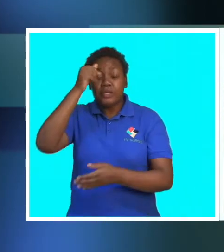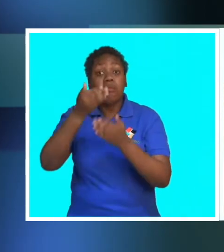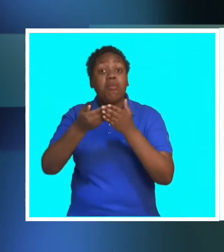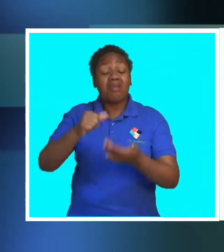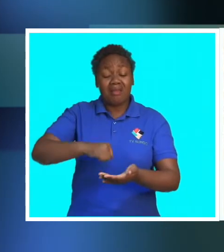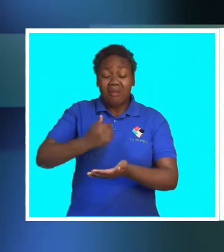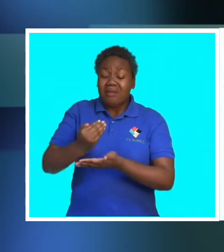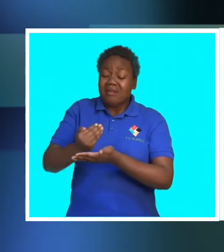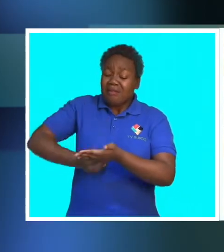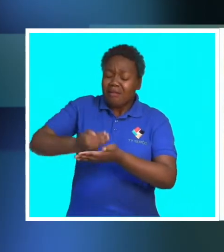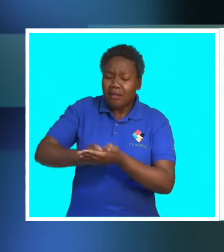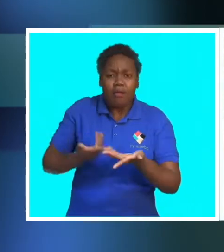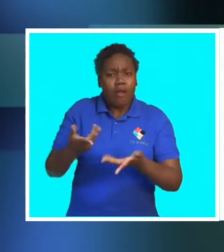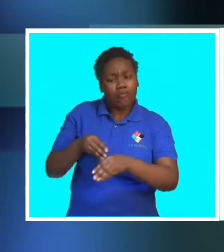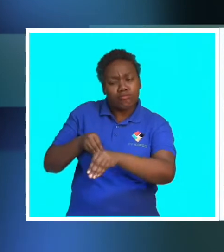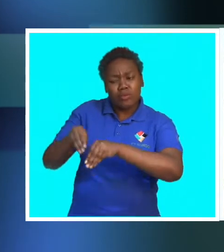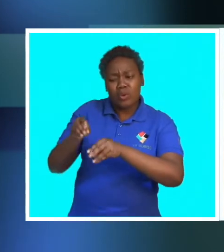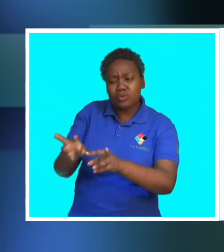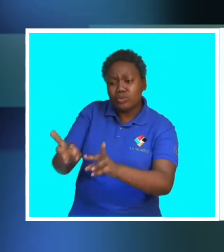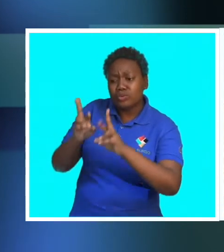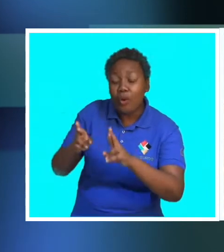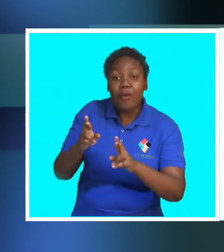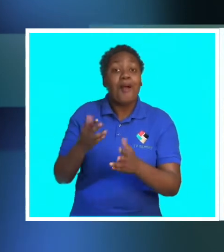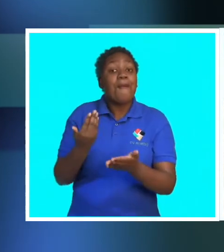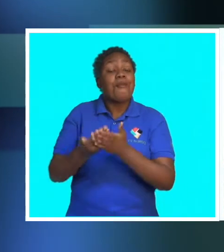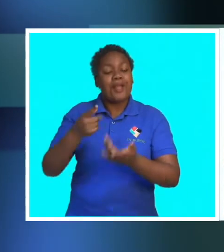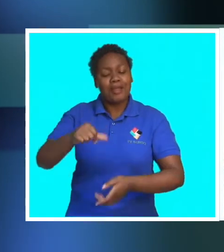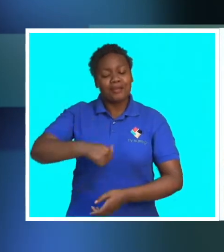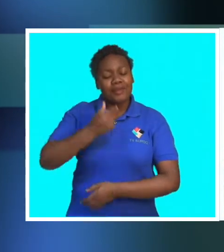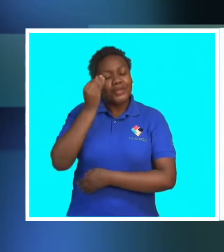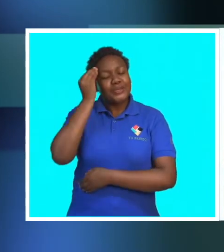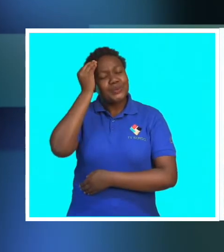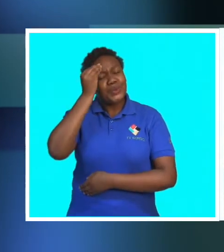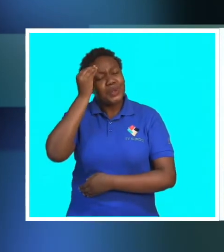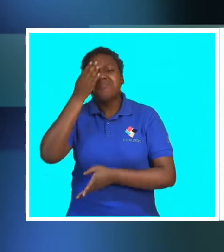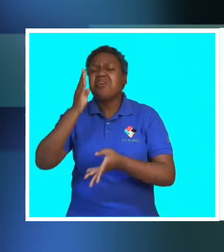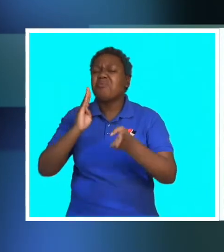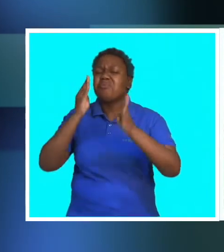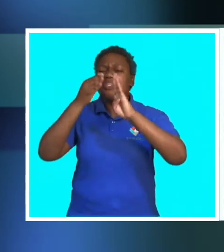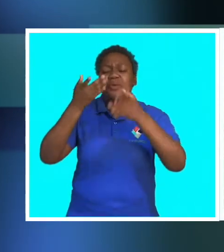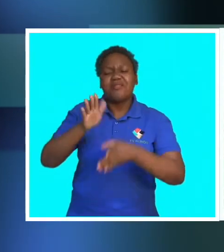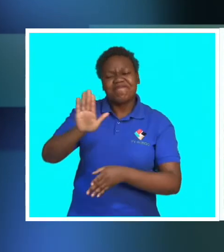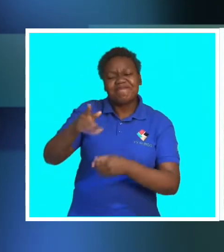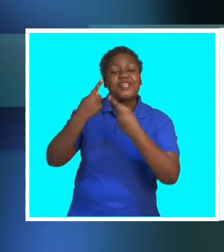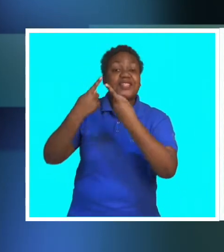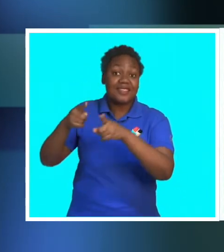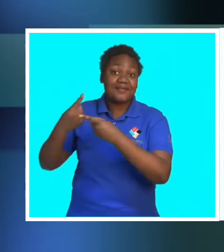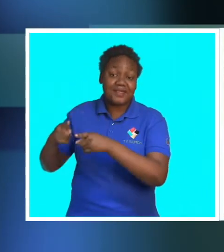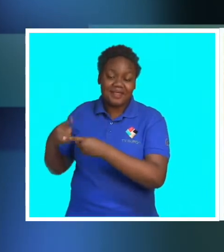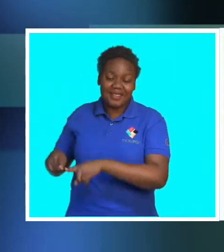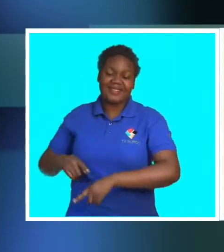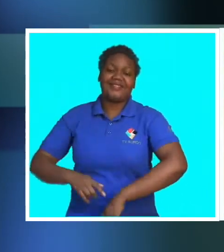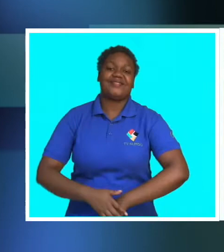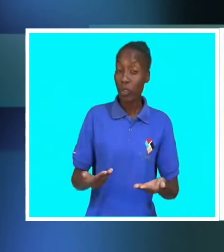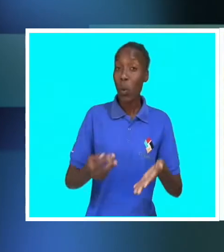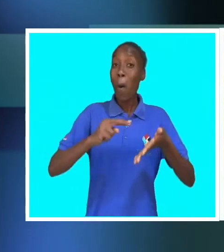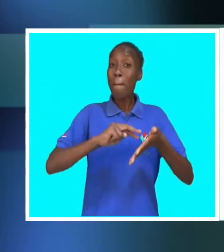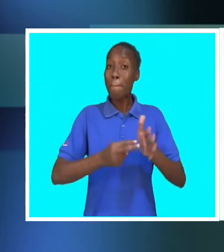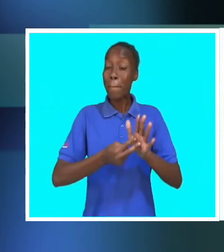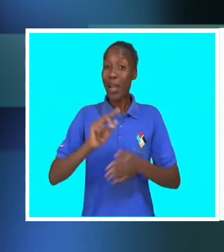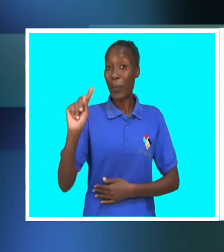Devido a dificuldades para poupar algum dinheiro, os apostadores encontram nestes jogos uma fonte para realizarem os seus sonhos.